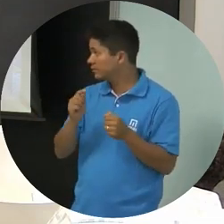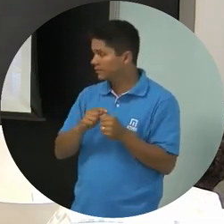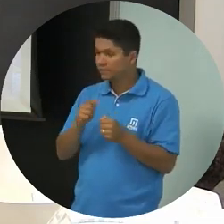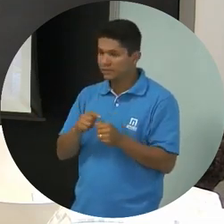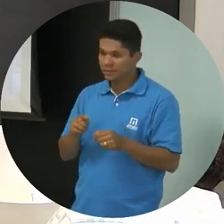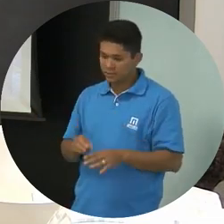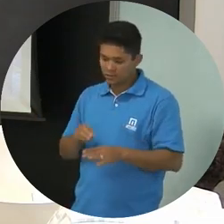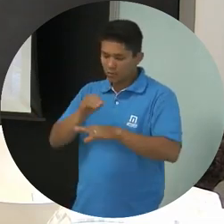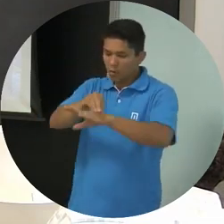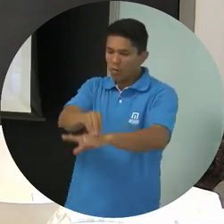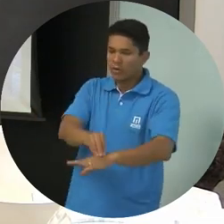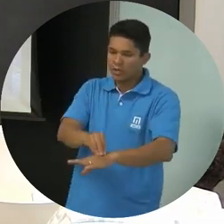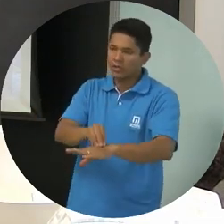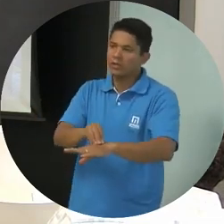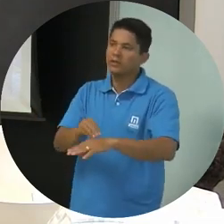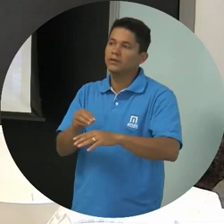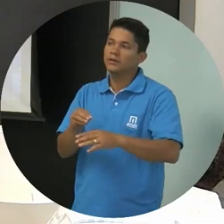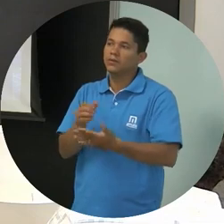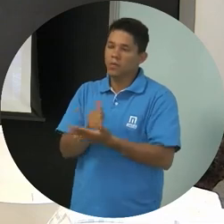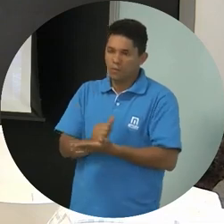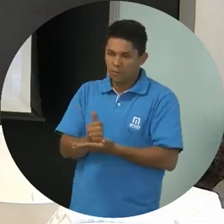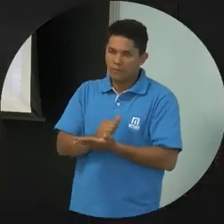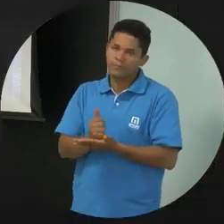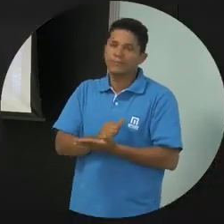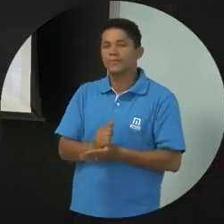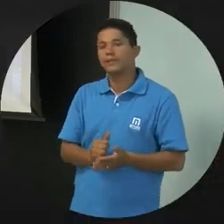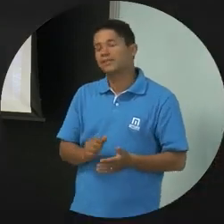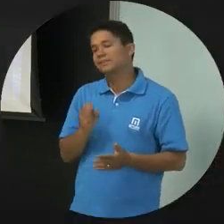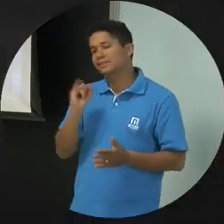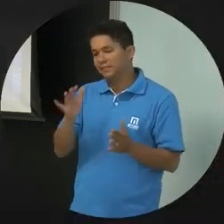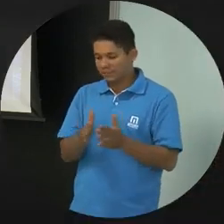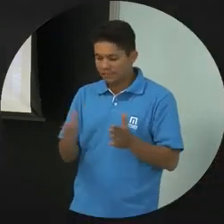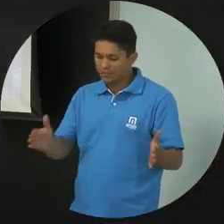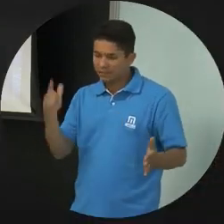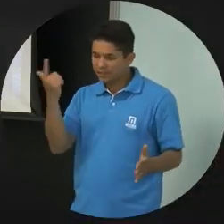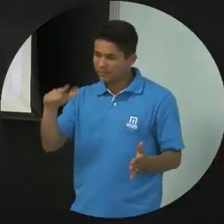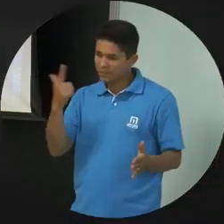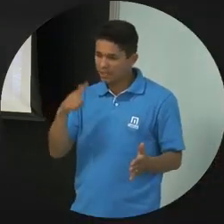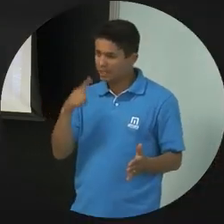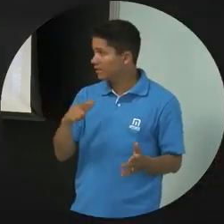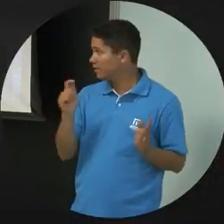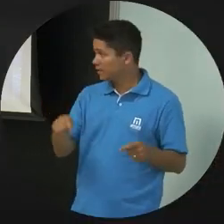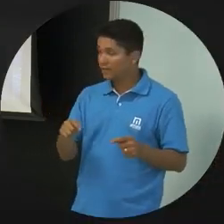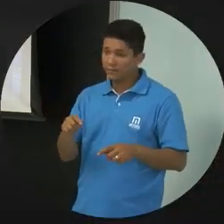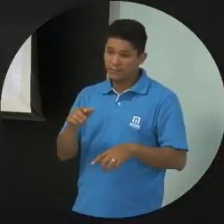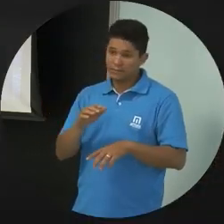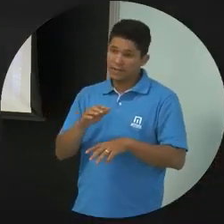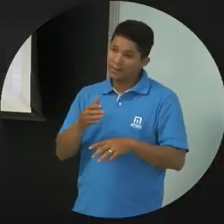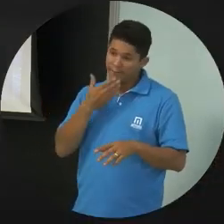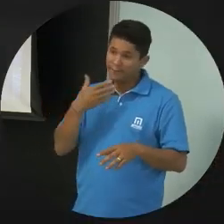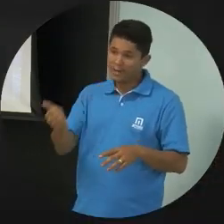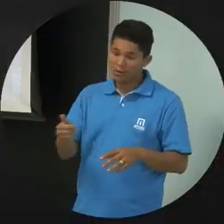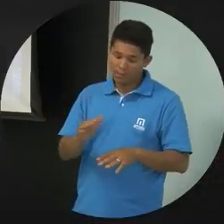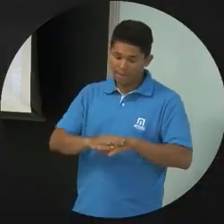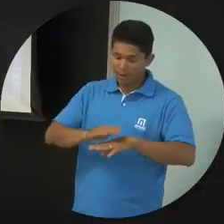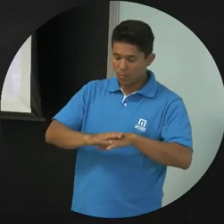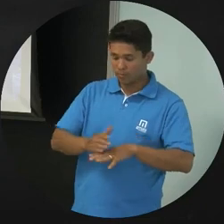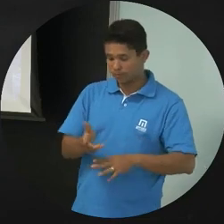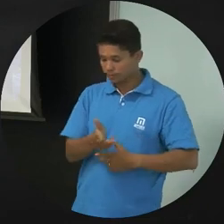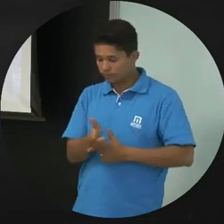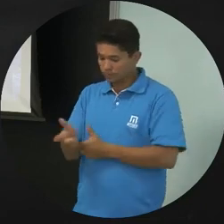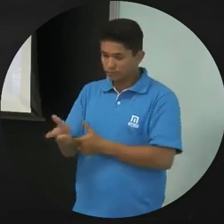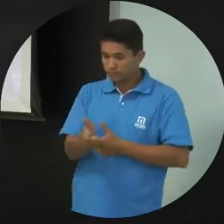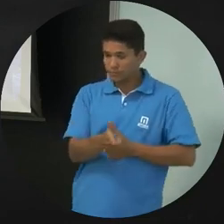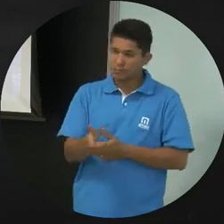do robô. Se eu não tiver o espaço suficiente, o processo seria um processo manual, tá? Mas aí com o processo manual